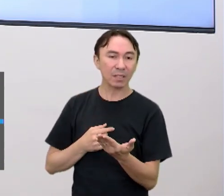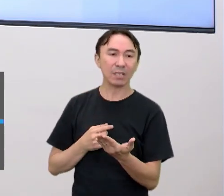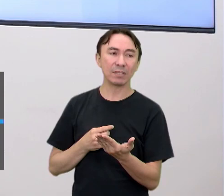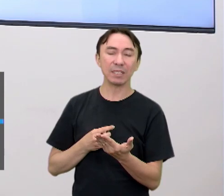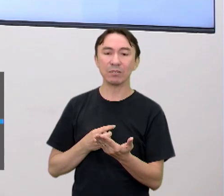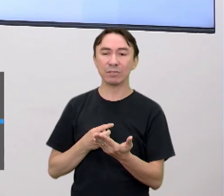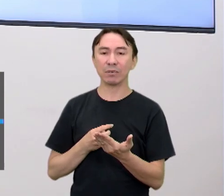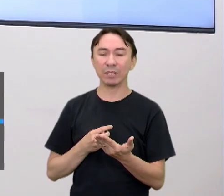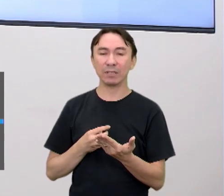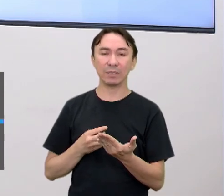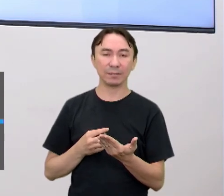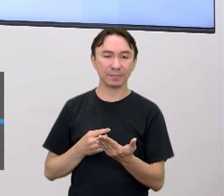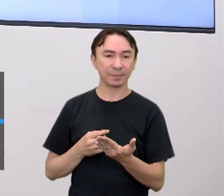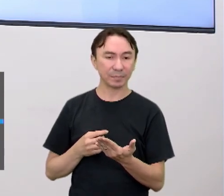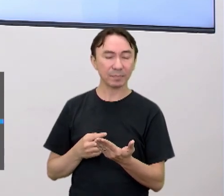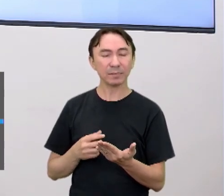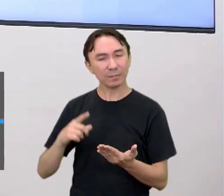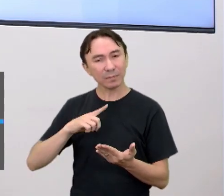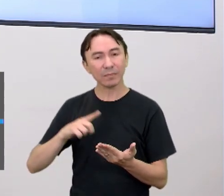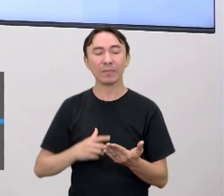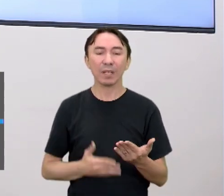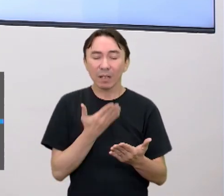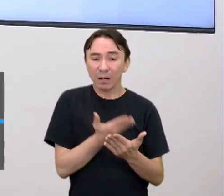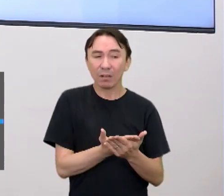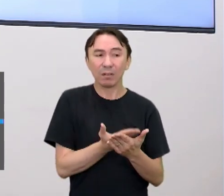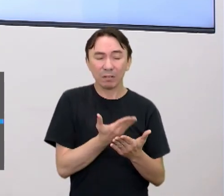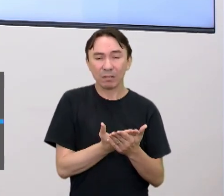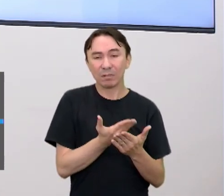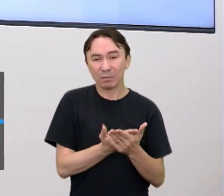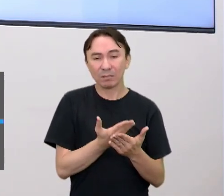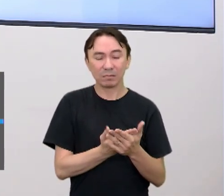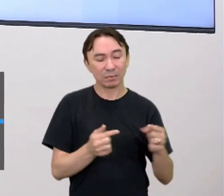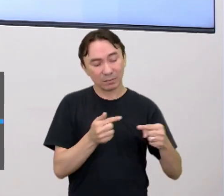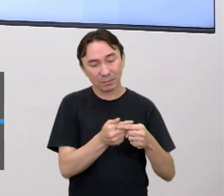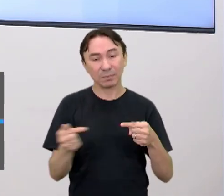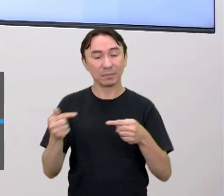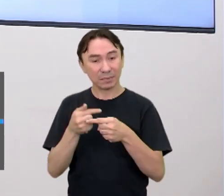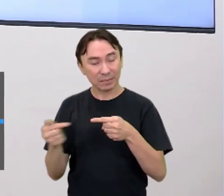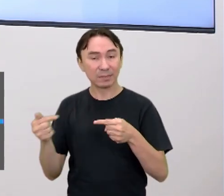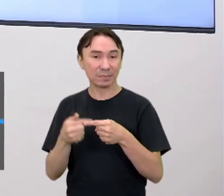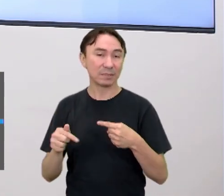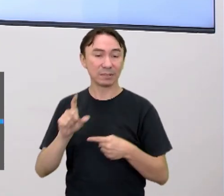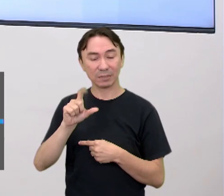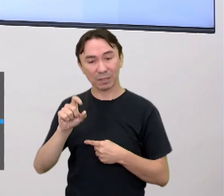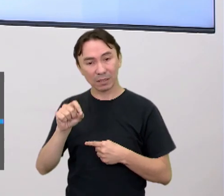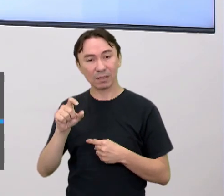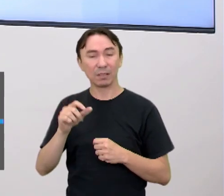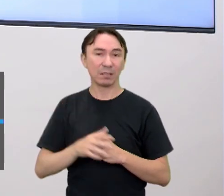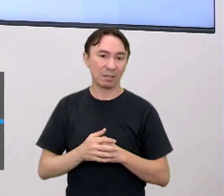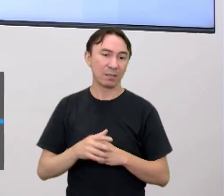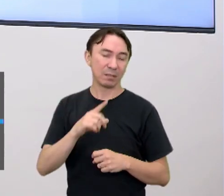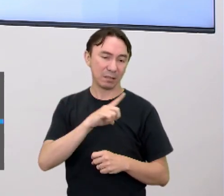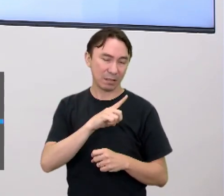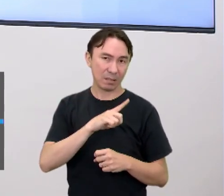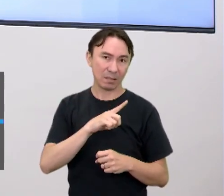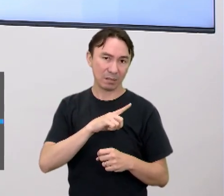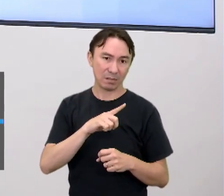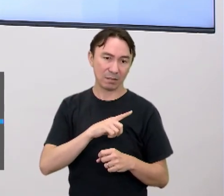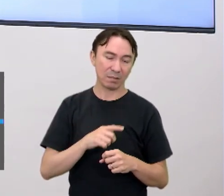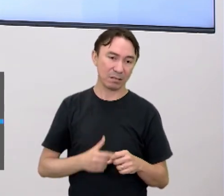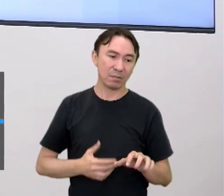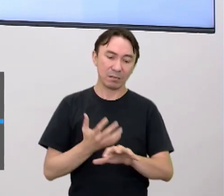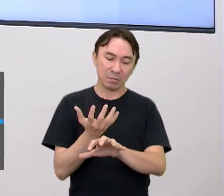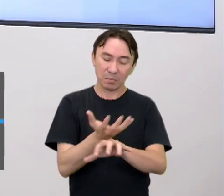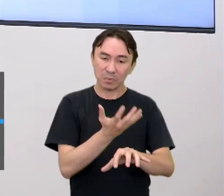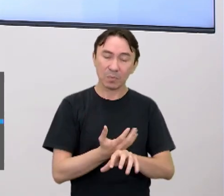nossos aprofundamentos. Vocês têm 10 aulas por semana dos aprofundamentos. No meu caso aqui, vocês têm 2, né? São 5 componentes, tá ok? Portanto,